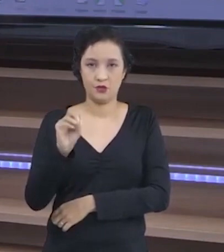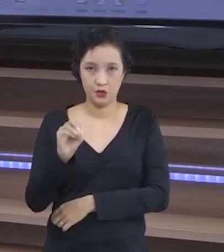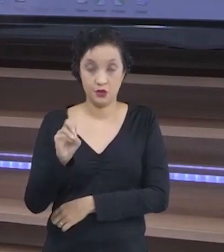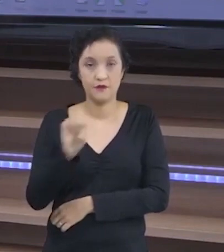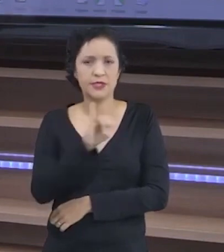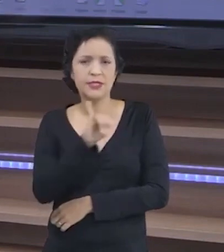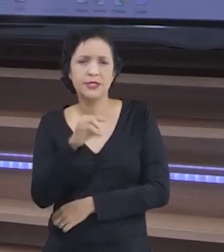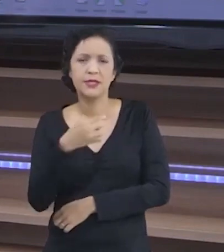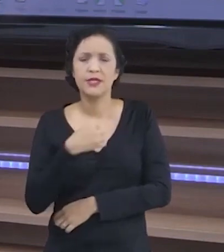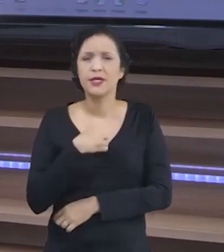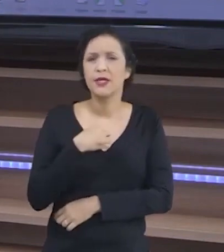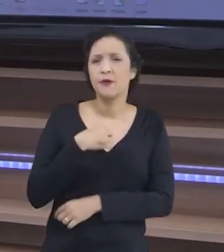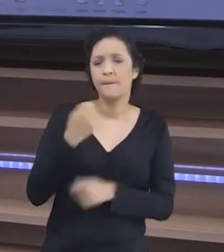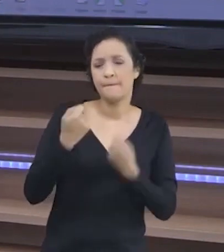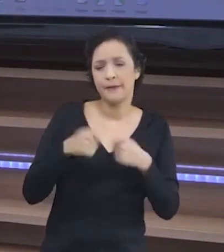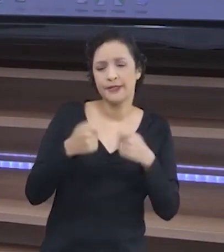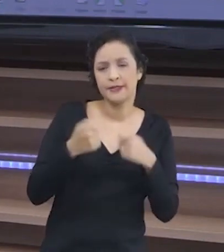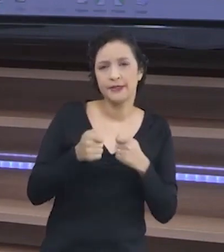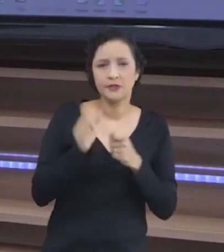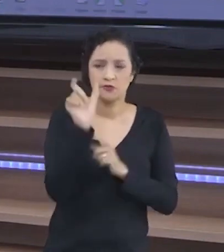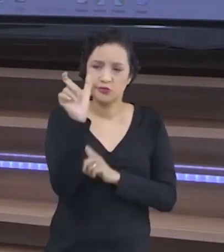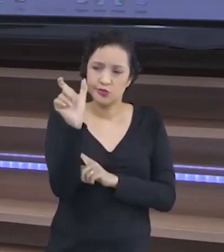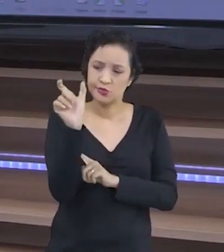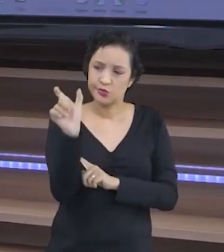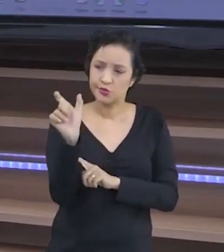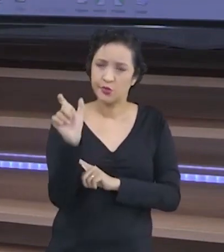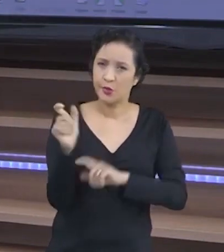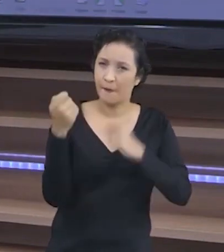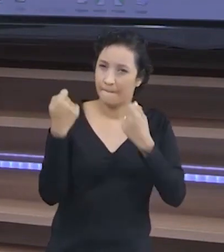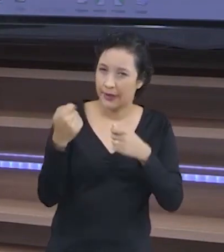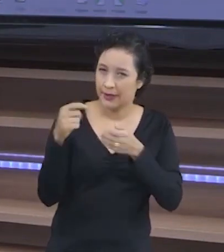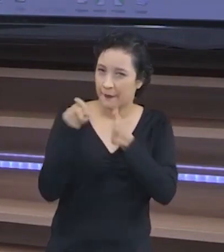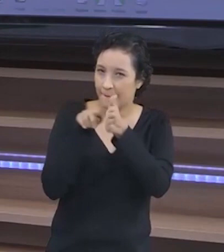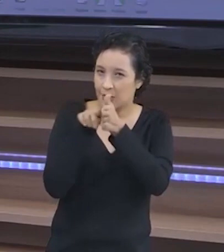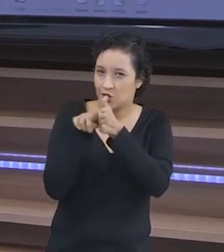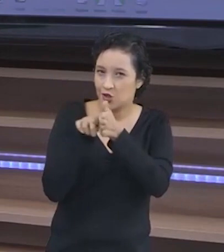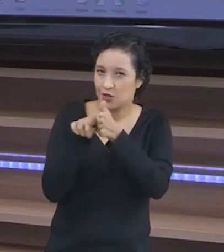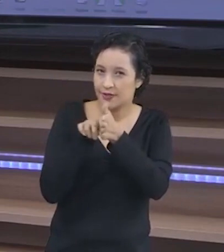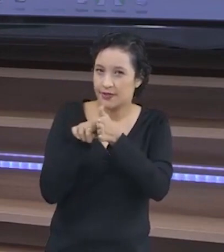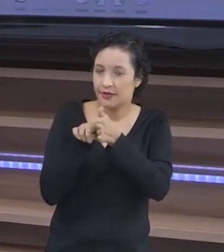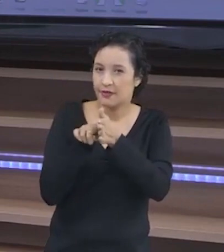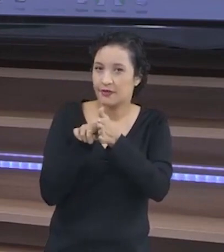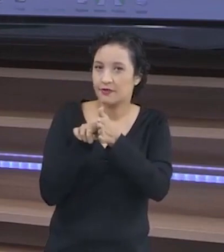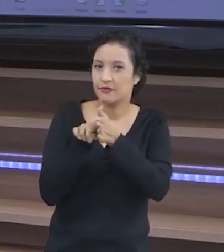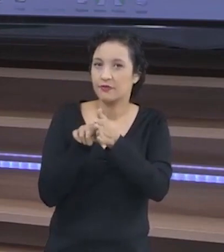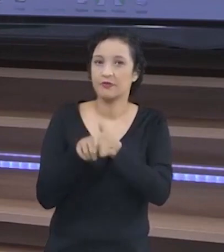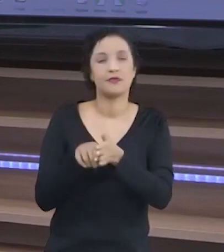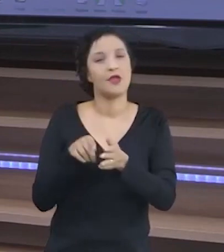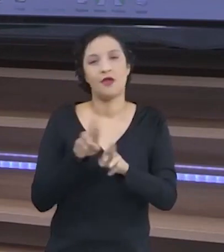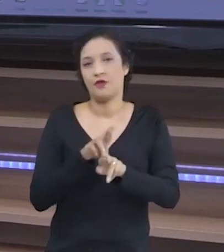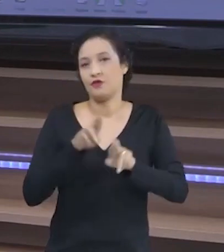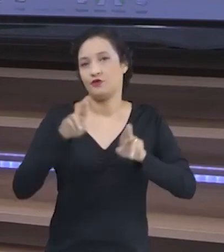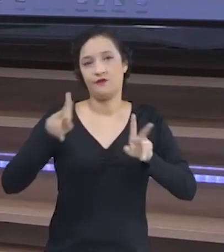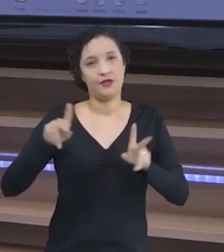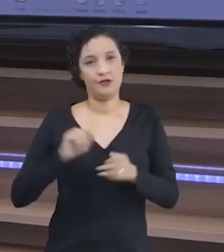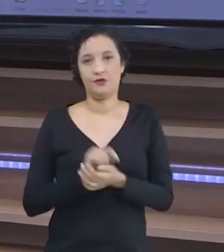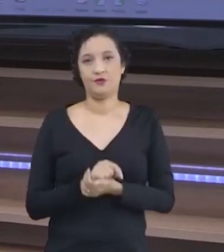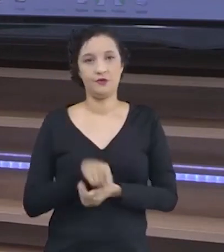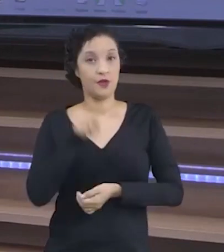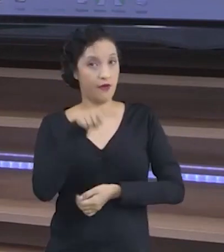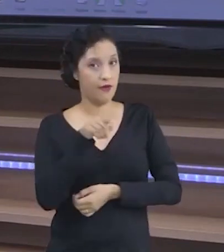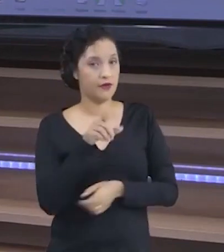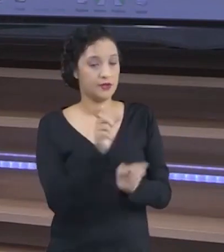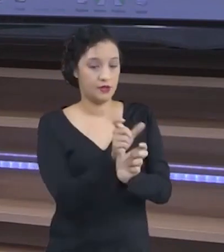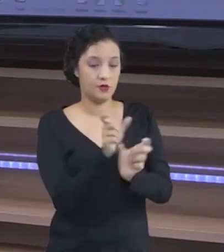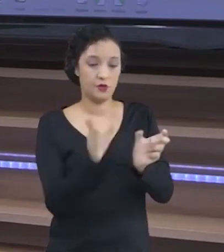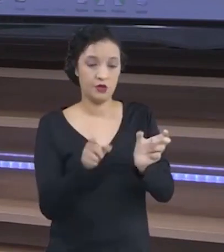inferências, algumas percepções, vamos dizer assim, aí a gente vai já falar sobre ele. O sentido denotativo é como se fosse um dicionário, bem